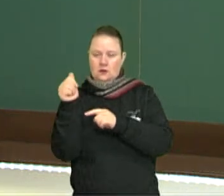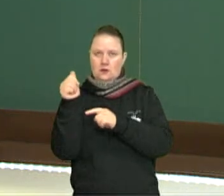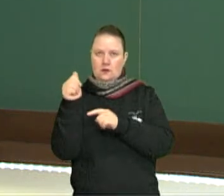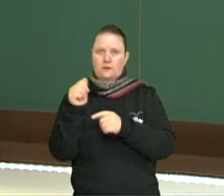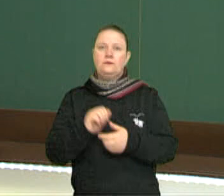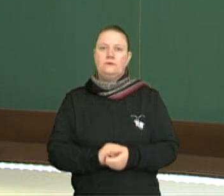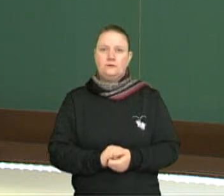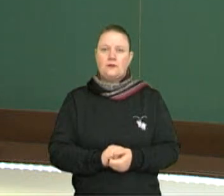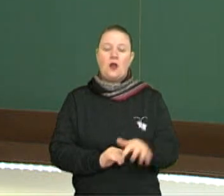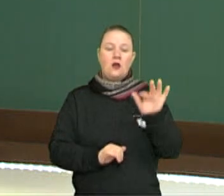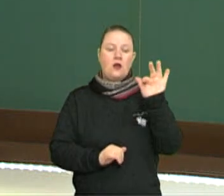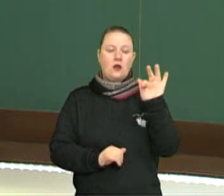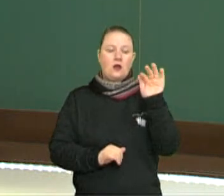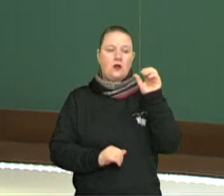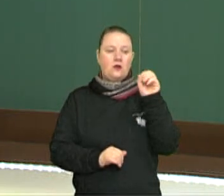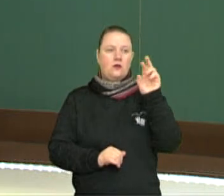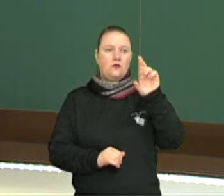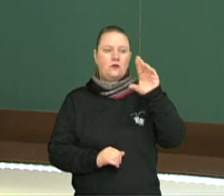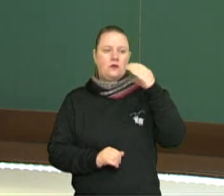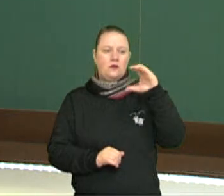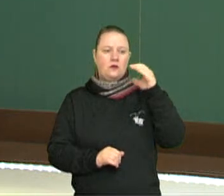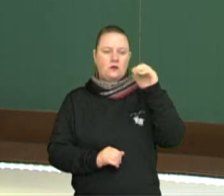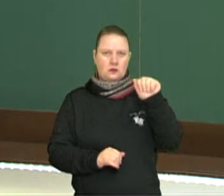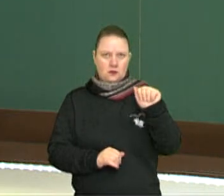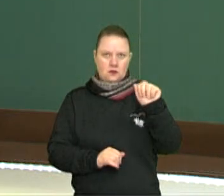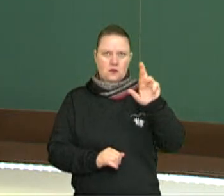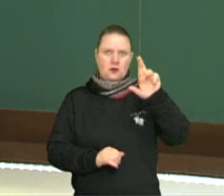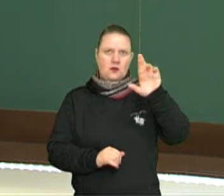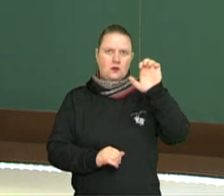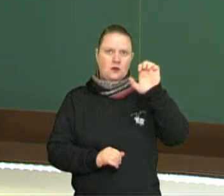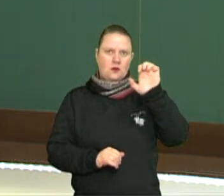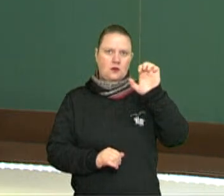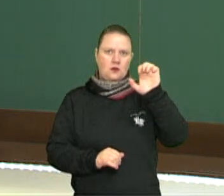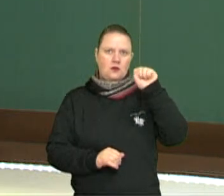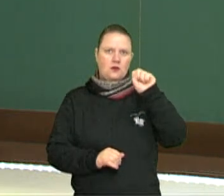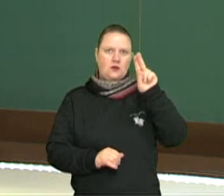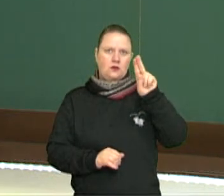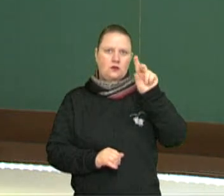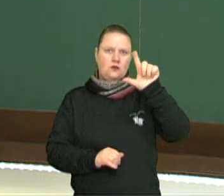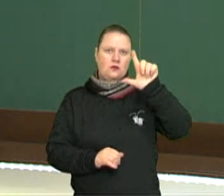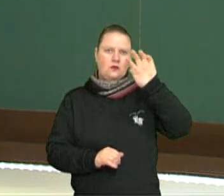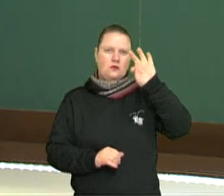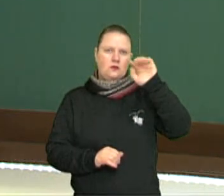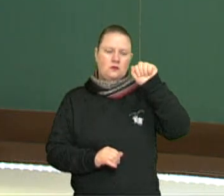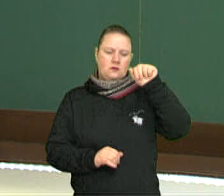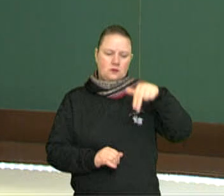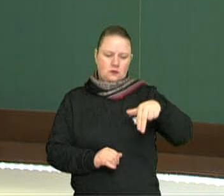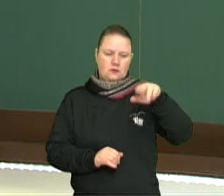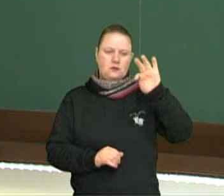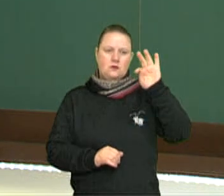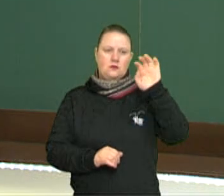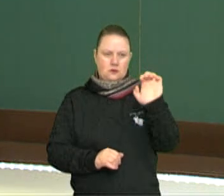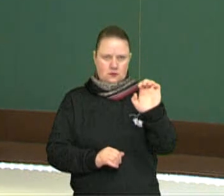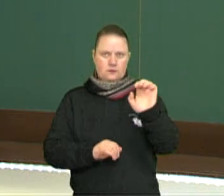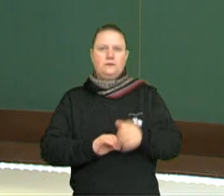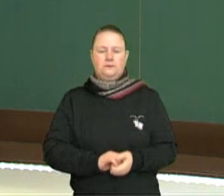resultante, o m acaba sendo a massa e o a aceleração. Perceba que a